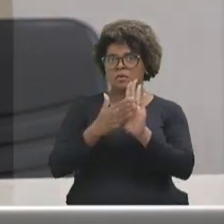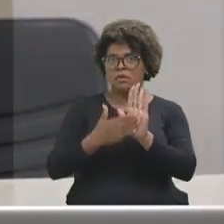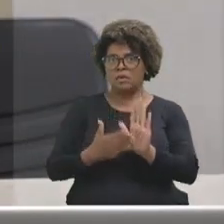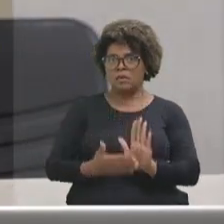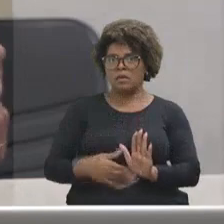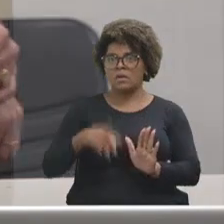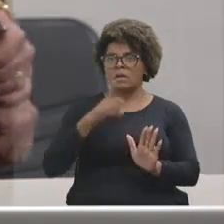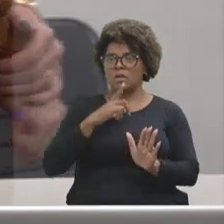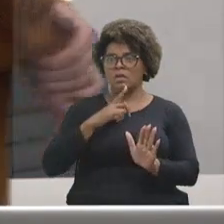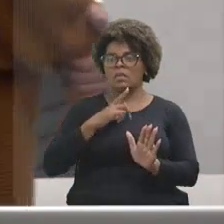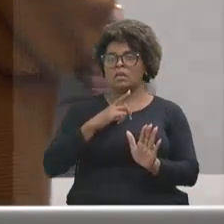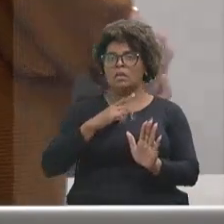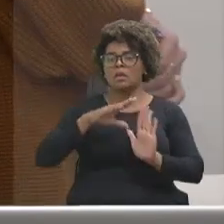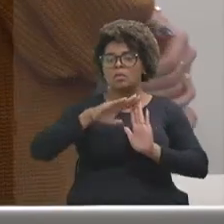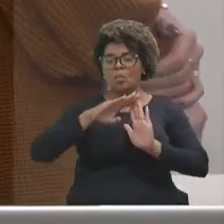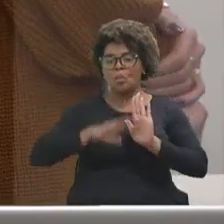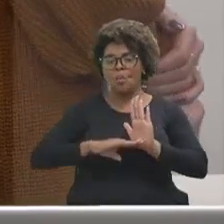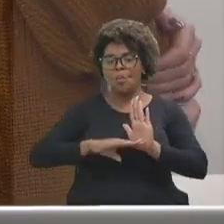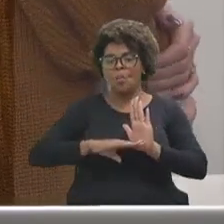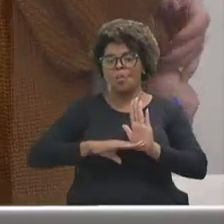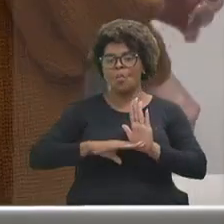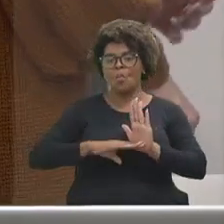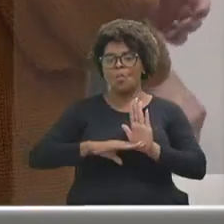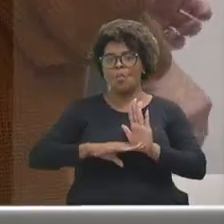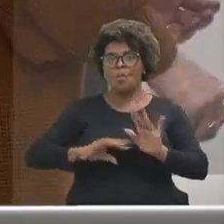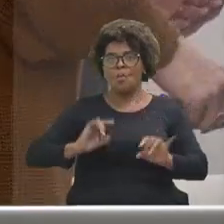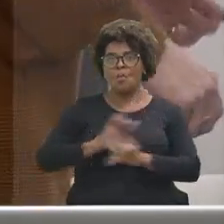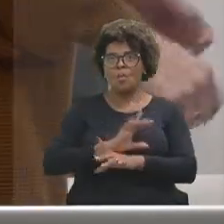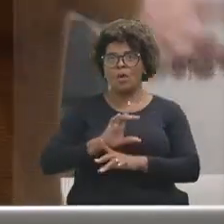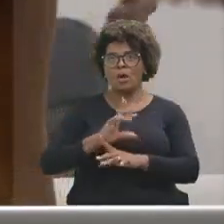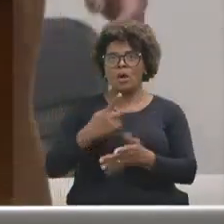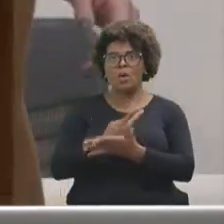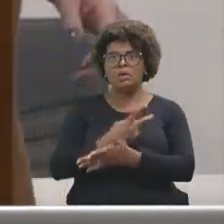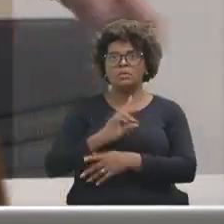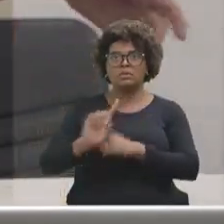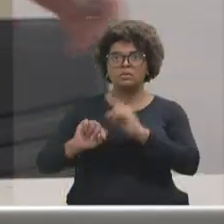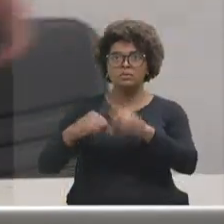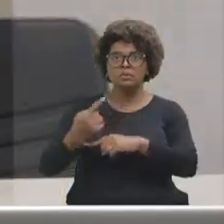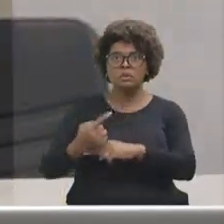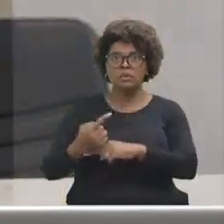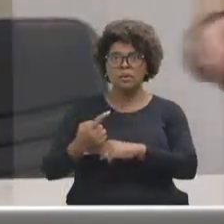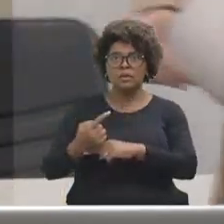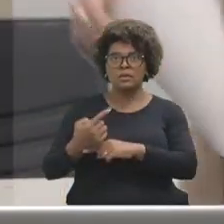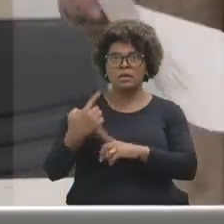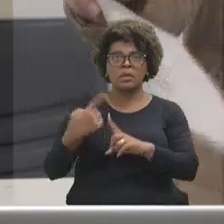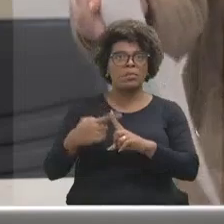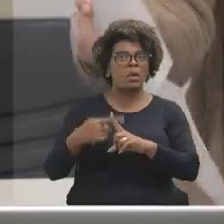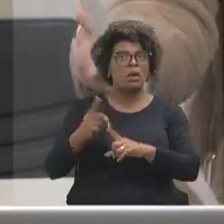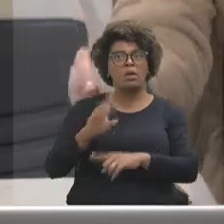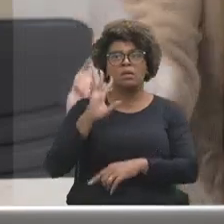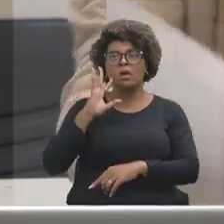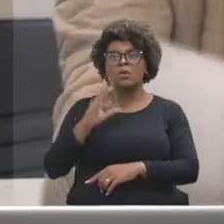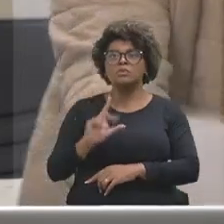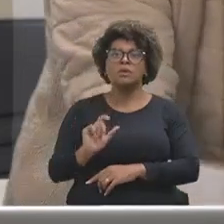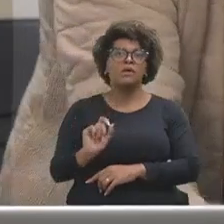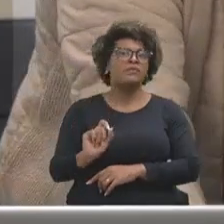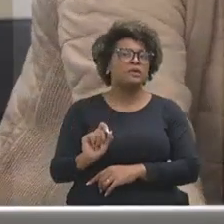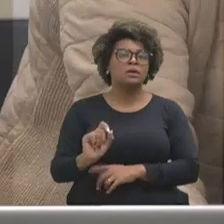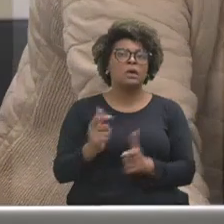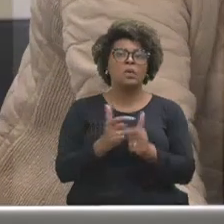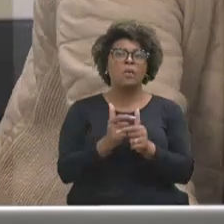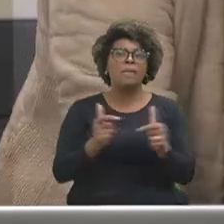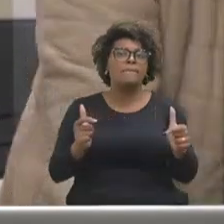termos previsto ali complementar um 71 que veio depois porque a lei completar 171 não resolve o maior